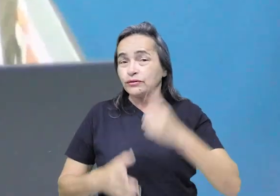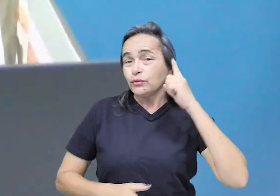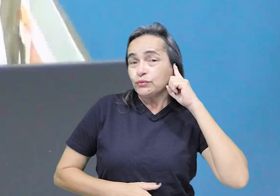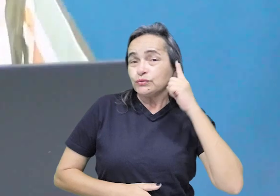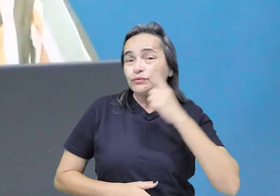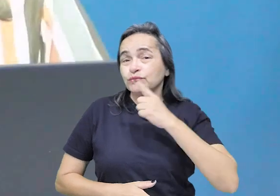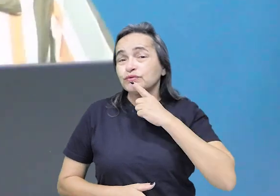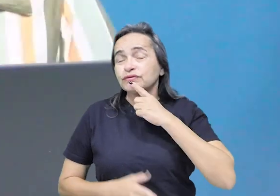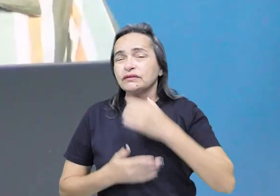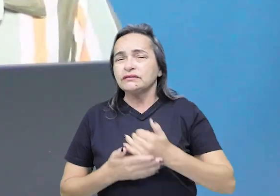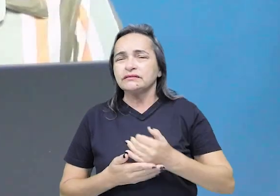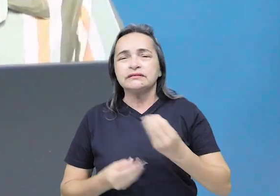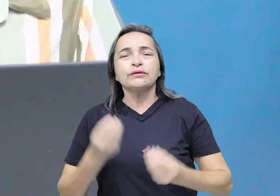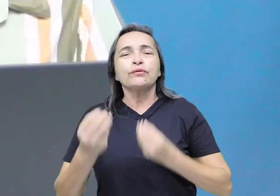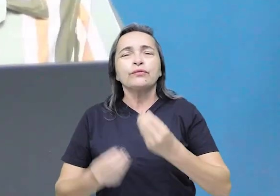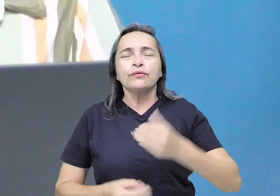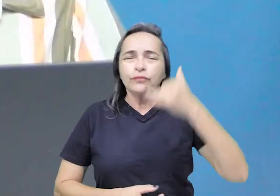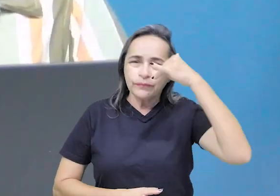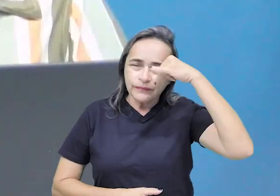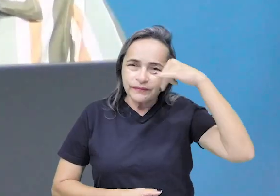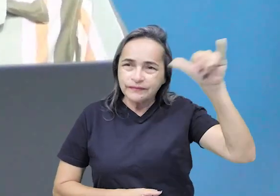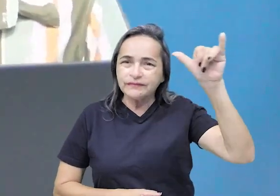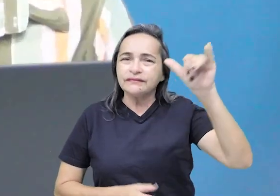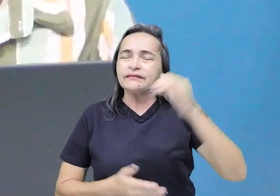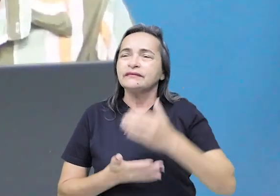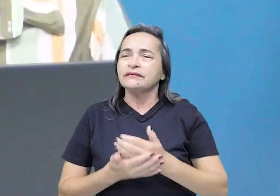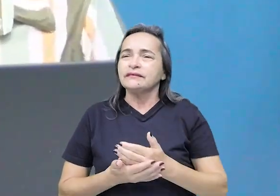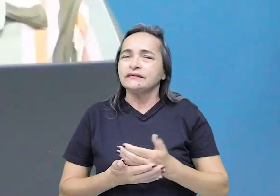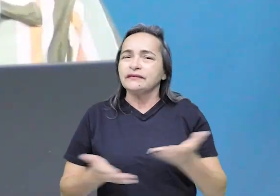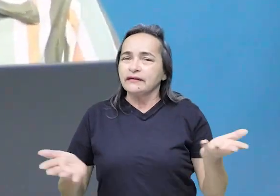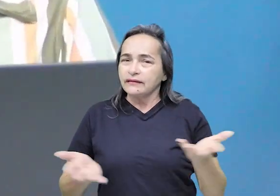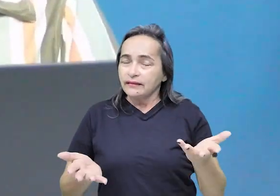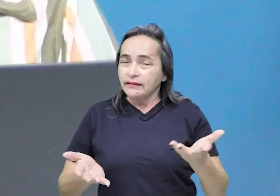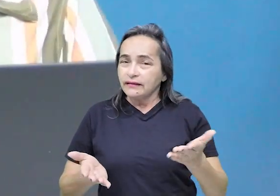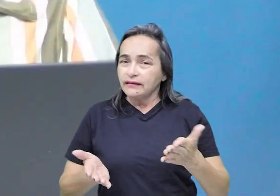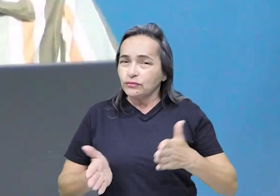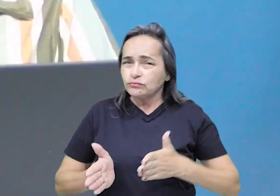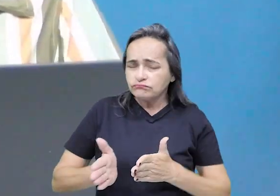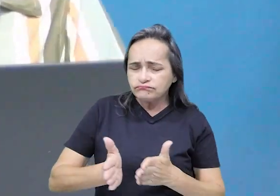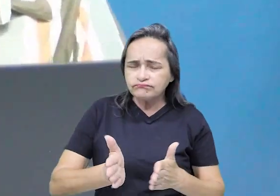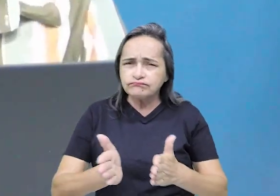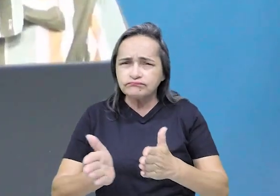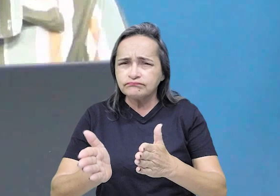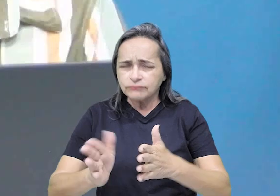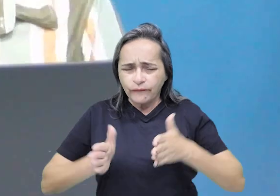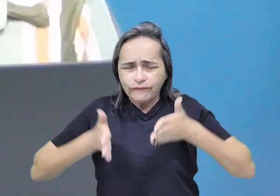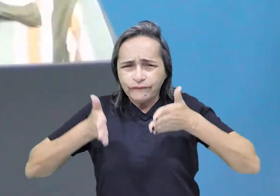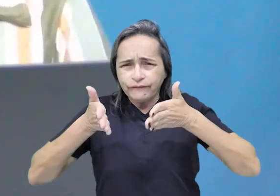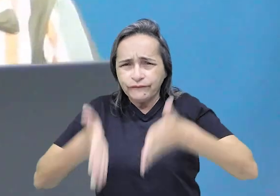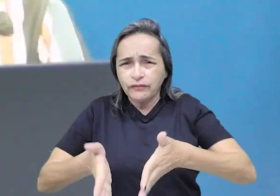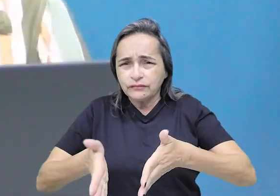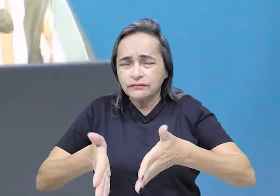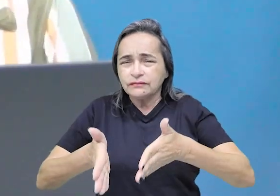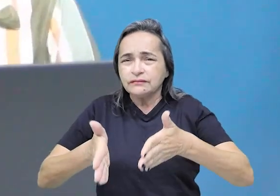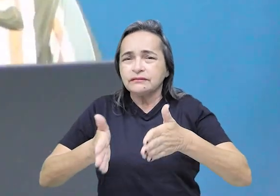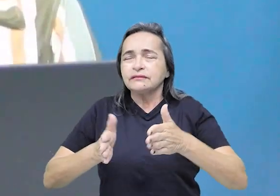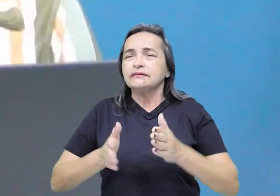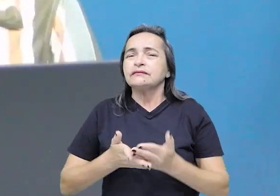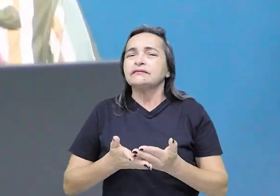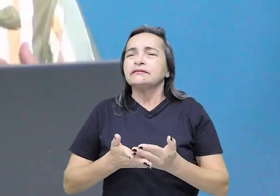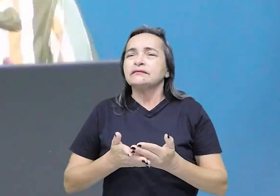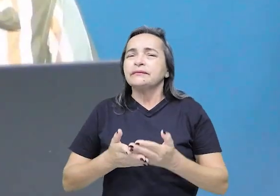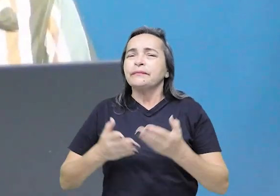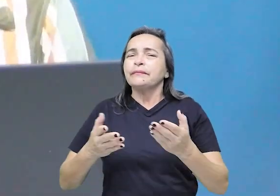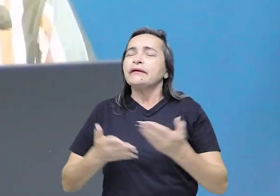sua prevenção, ele pode ter assim um viés, ele pode ter um foco voltado para